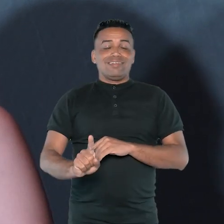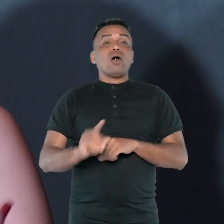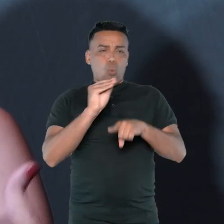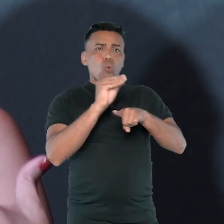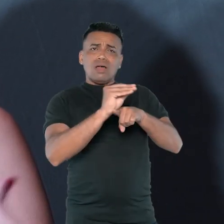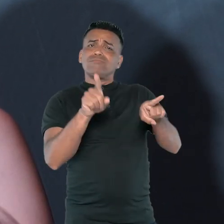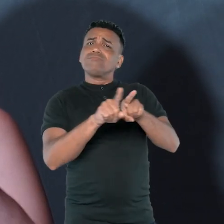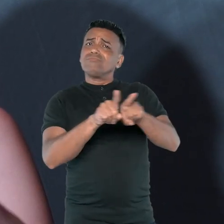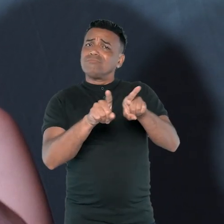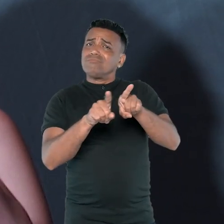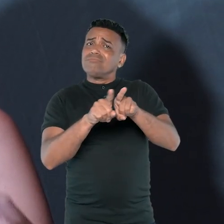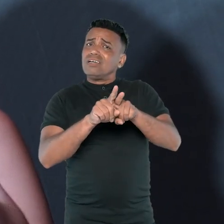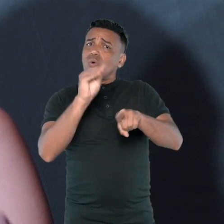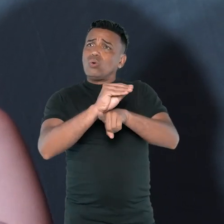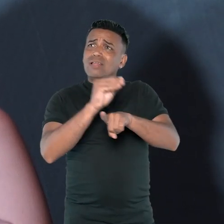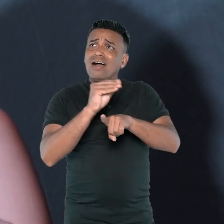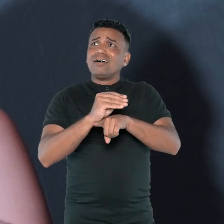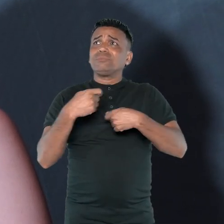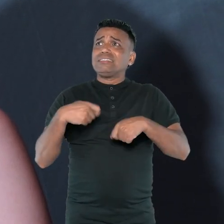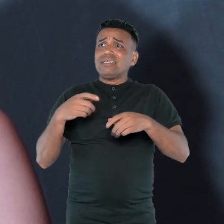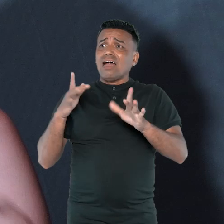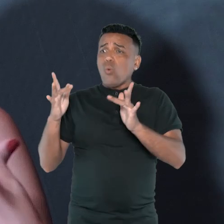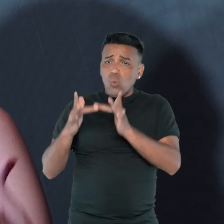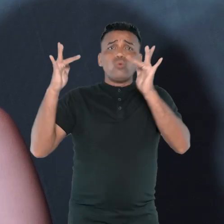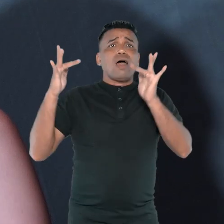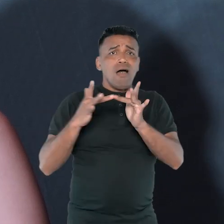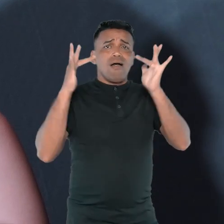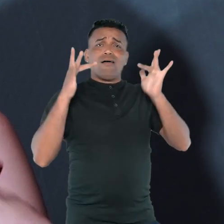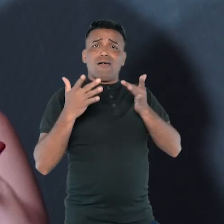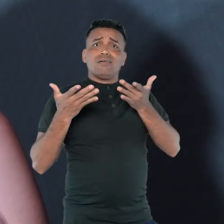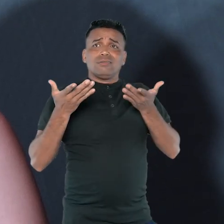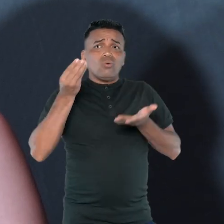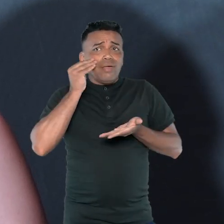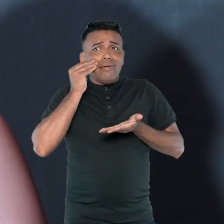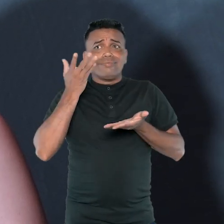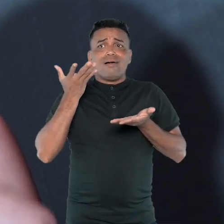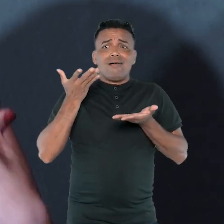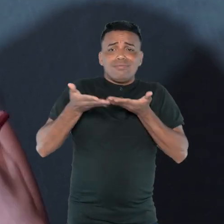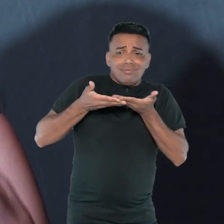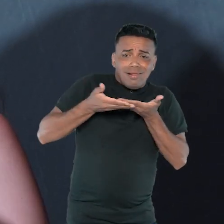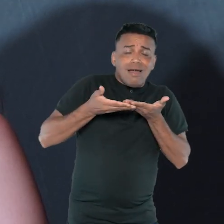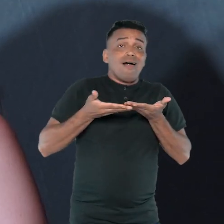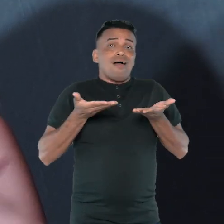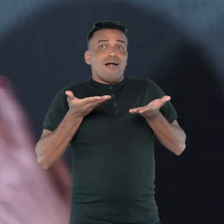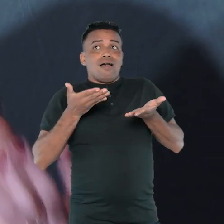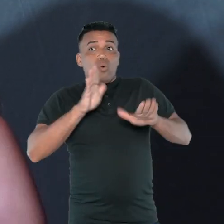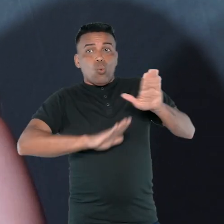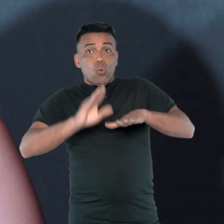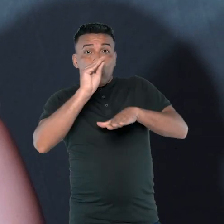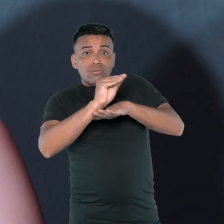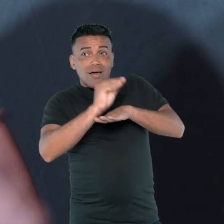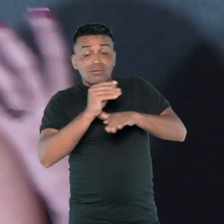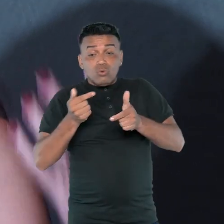também, ainda mais que o cuidado se dá justamente com restos, né? Tipo assim, então, a gente tenta tratar desse cuidado como se não houvesse toda uma sorte